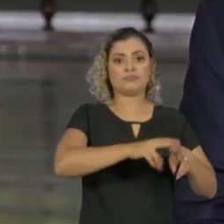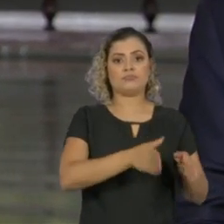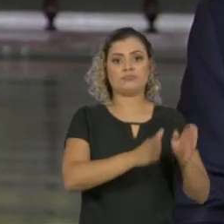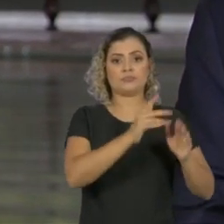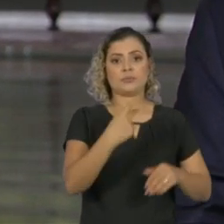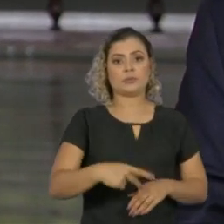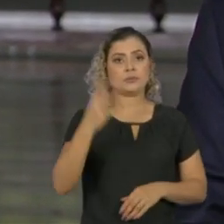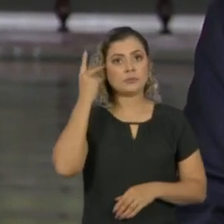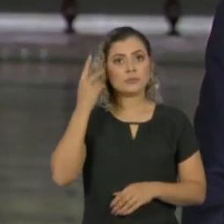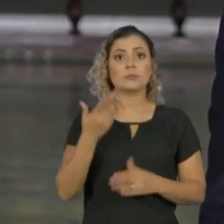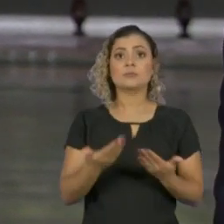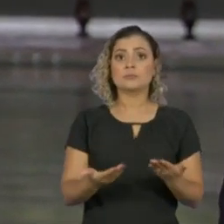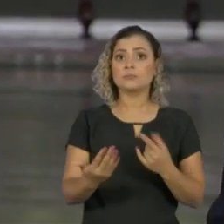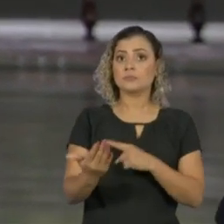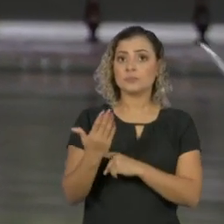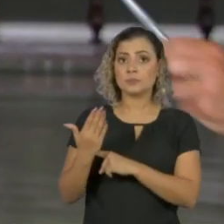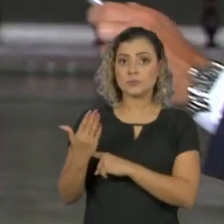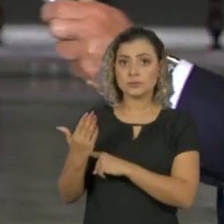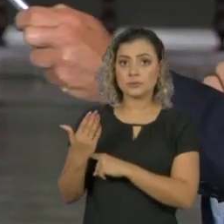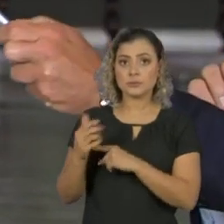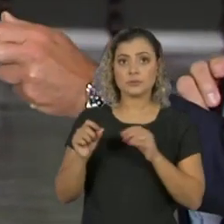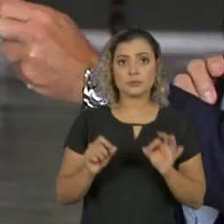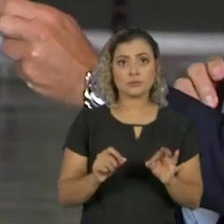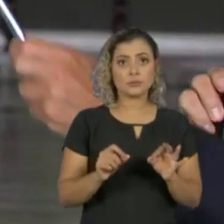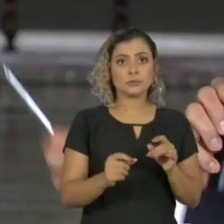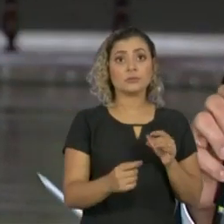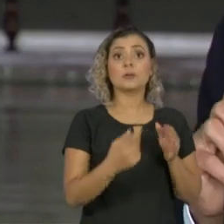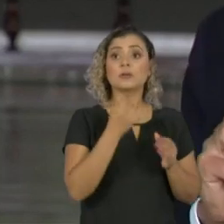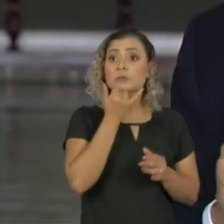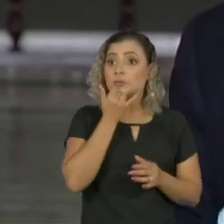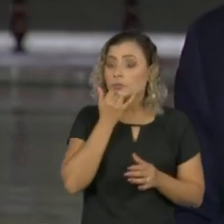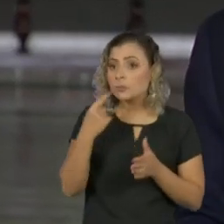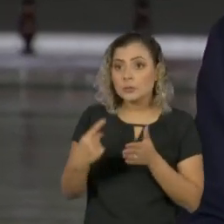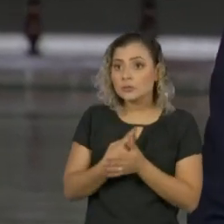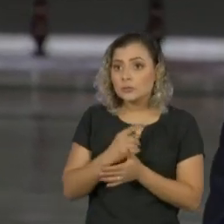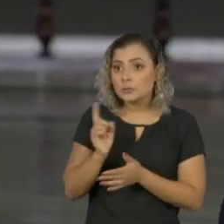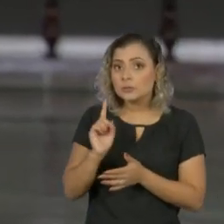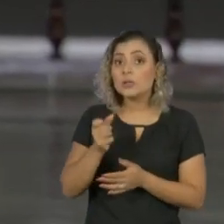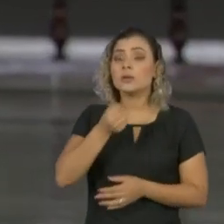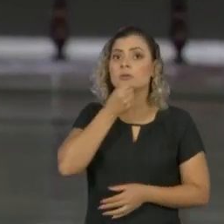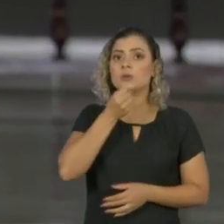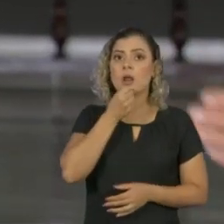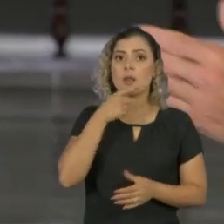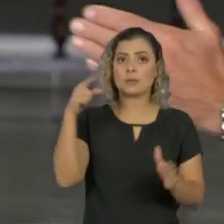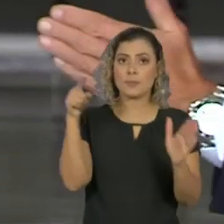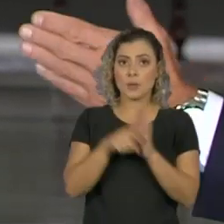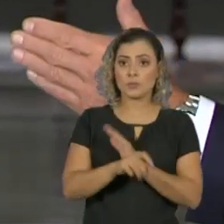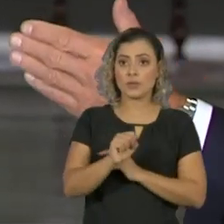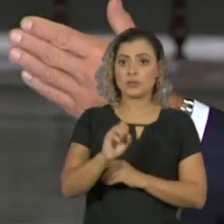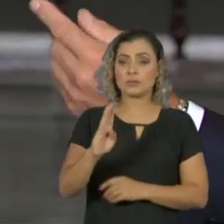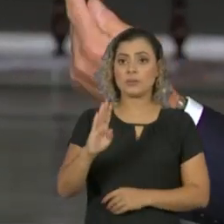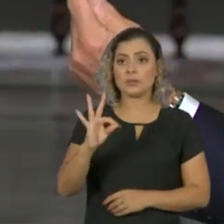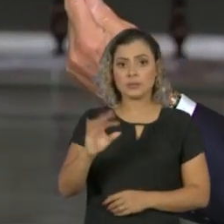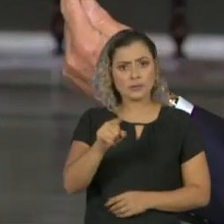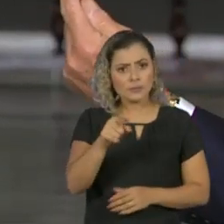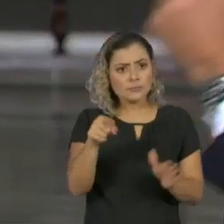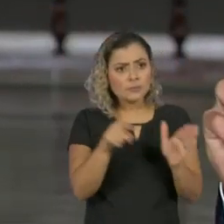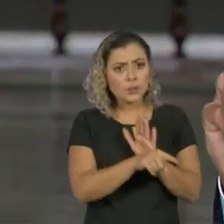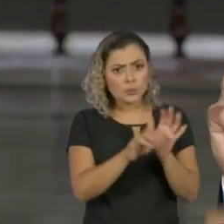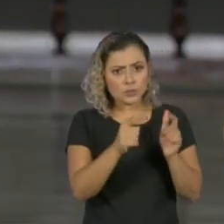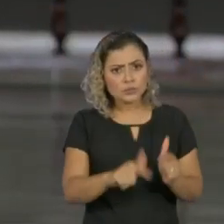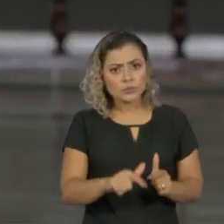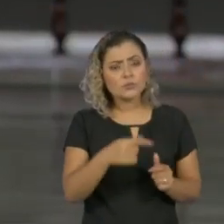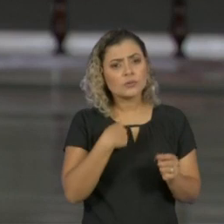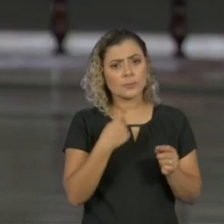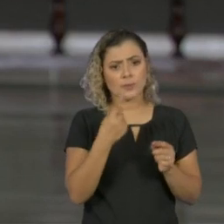podemos ajudá-los? Não, desculpa, o jornalista Fábio Diamante, do SBT. Fábio, se você puder repetir a